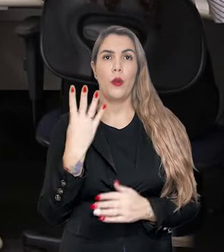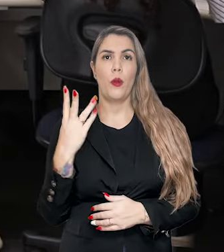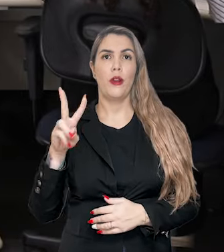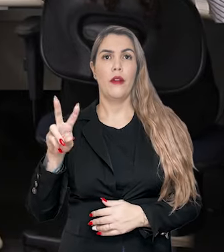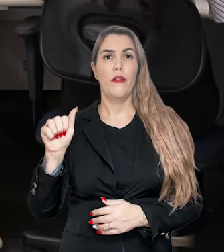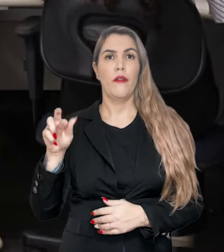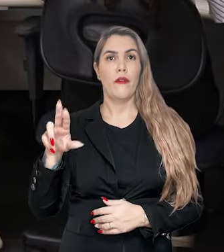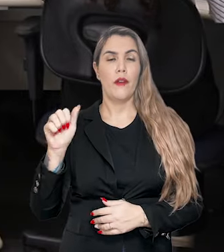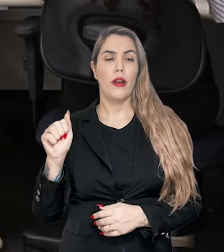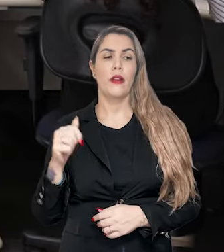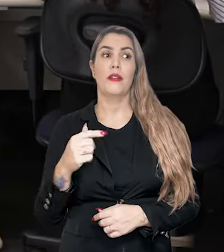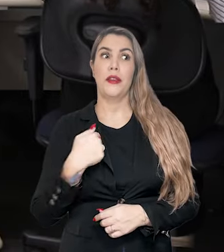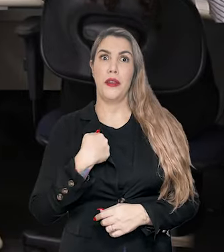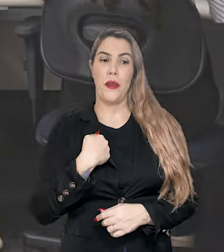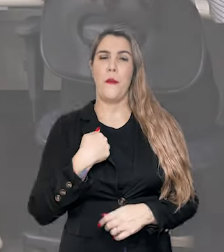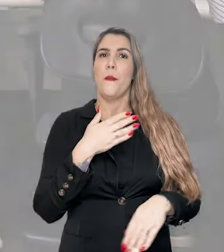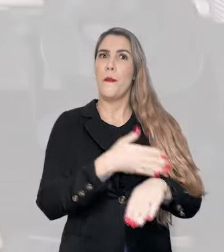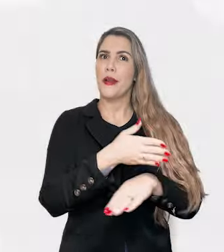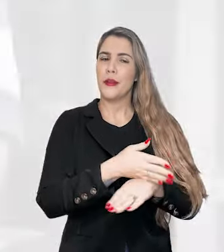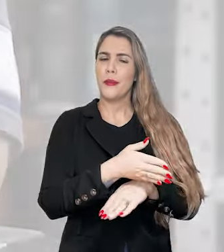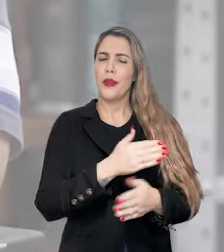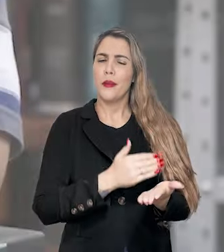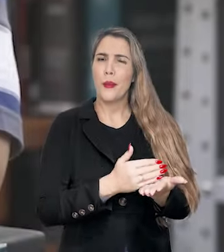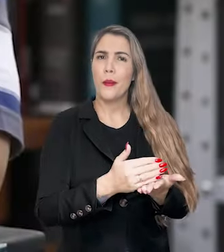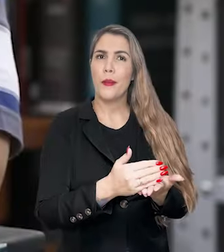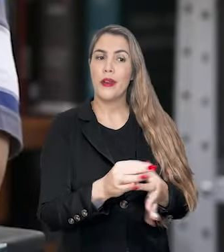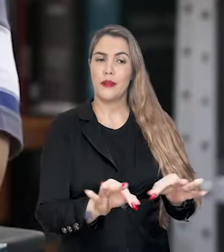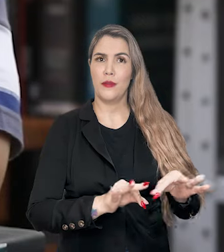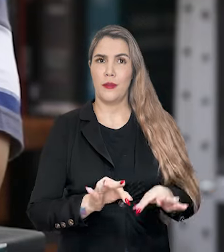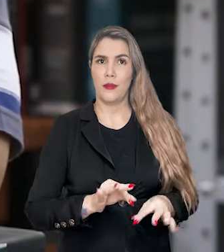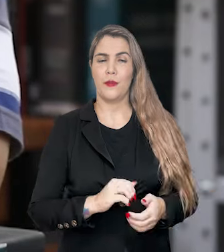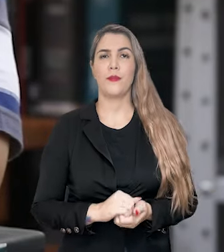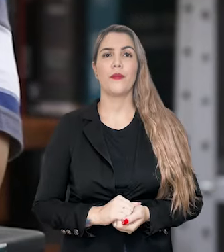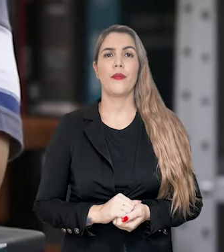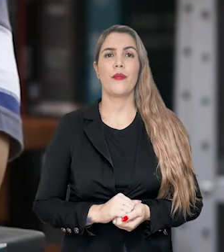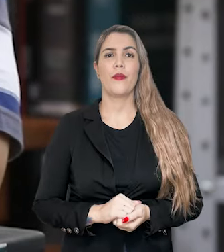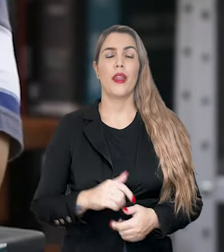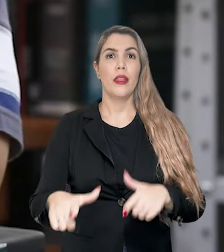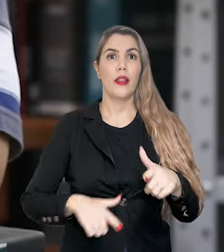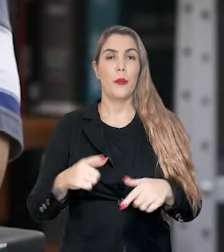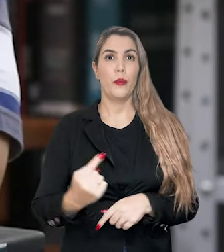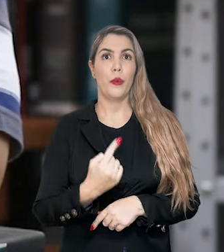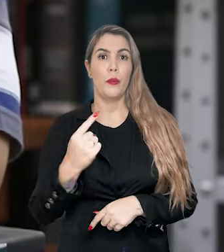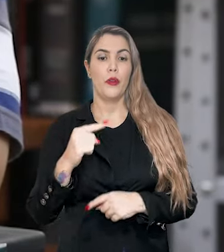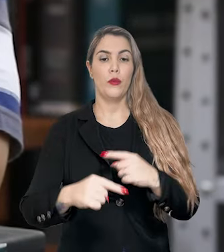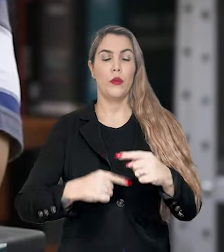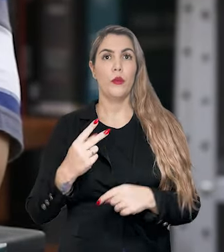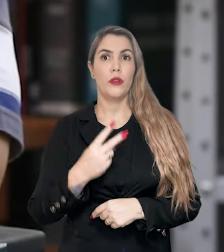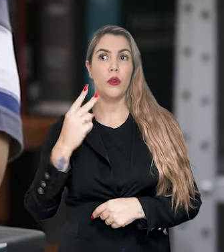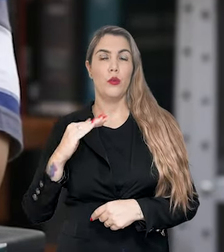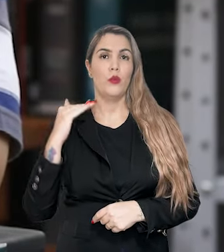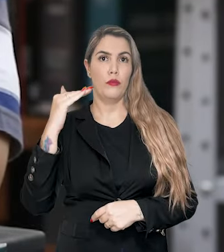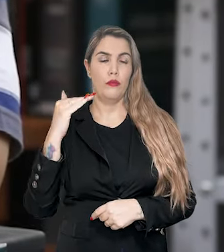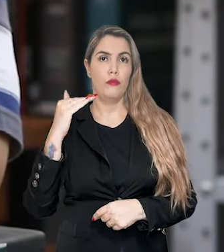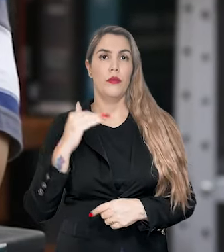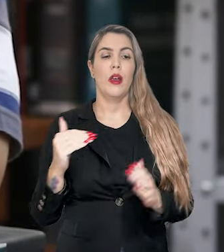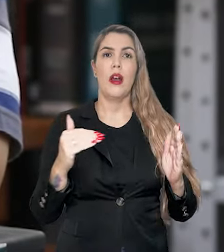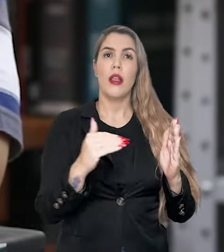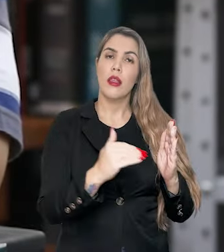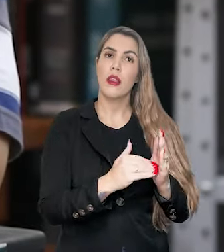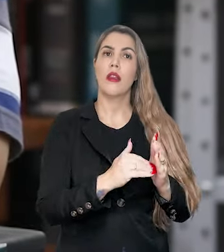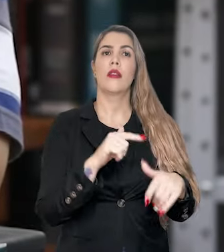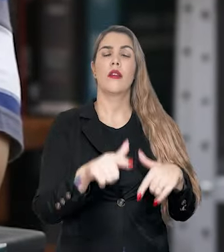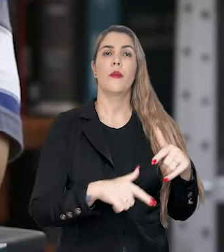qual eu fiz parte do projeto desde o início. Passei por cartório de primeira instância e também de segunda, até me firmar